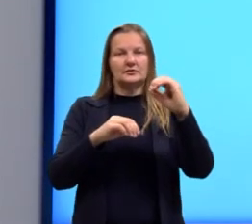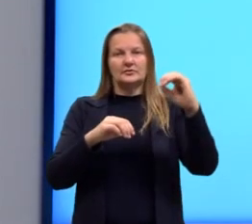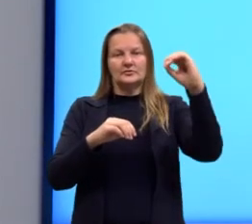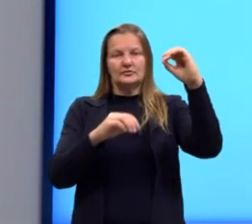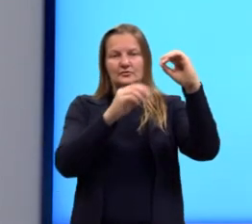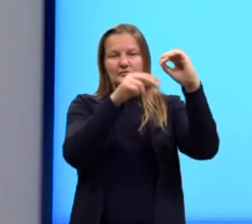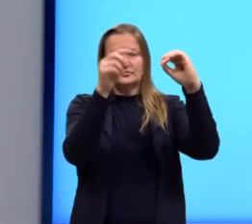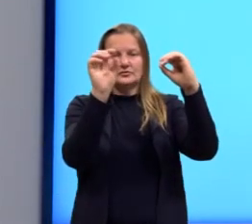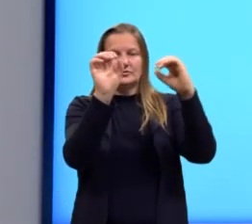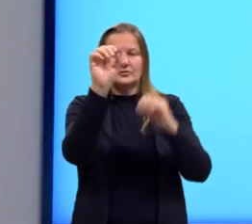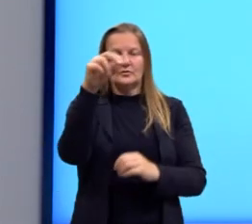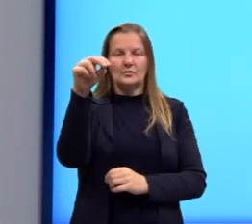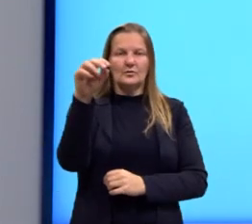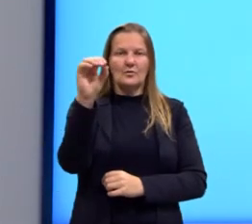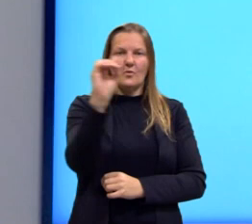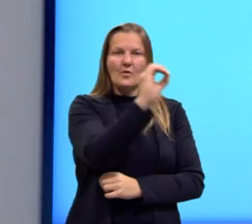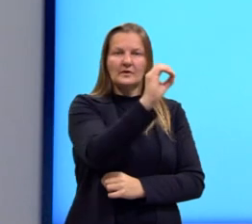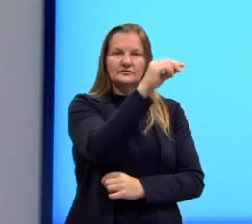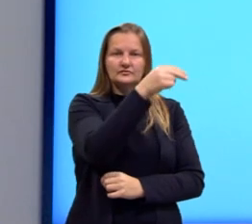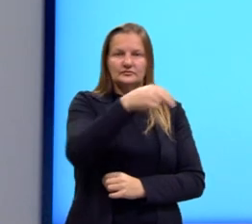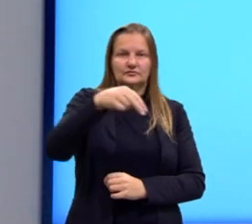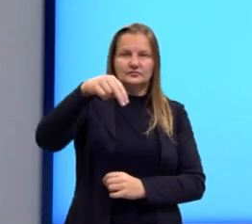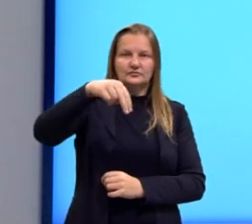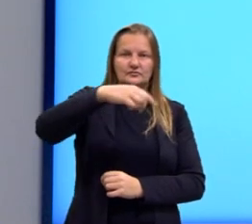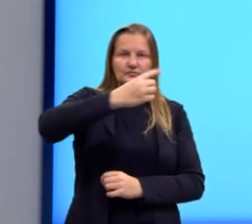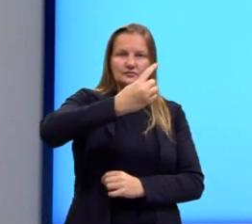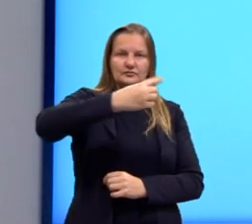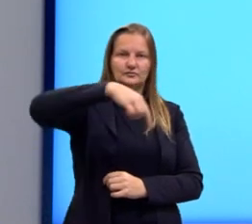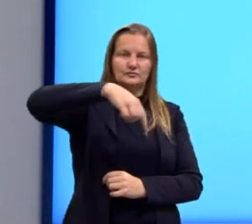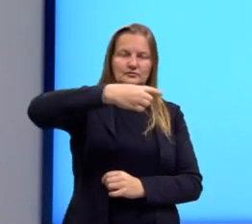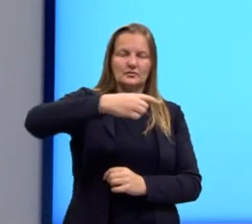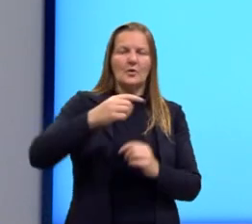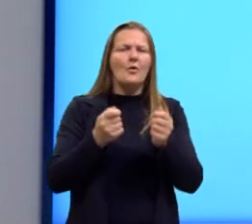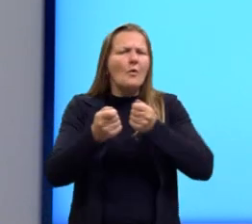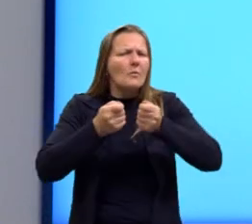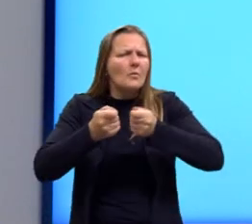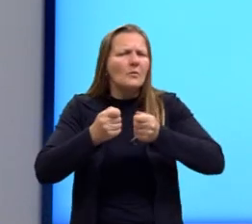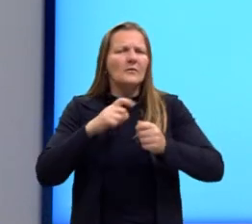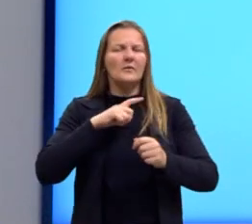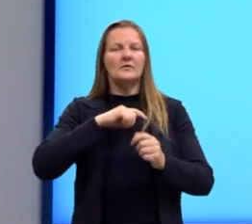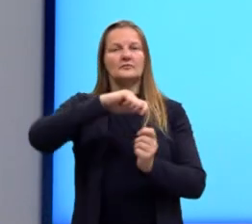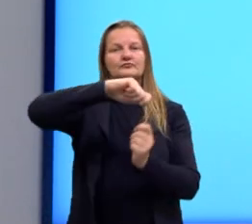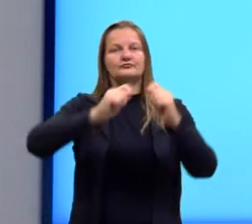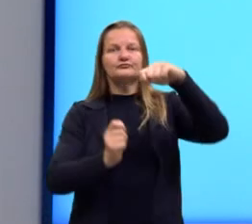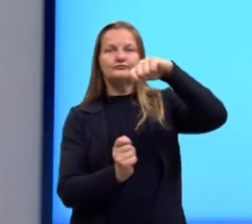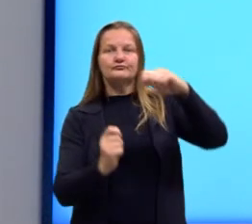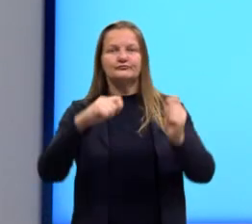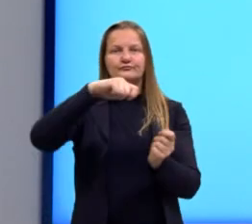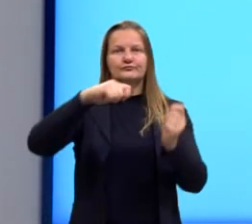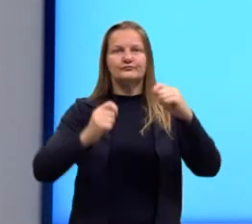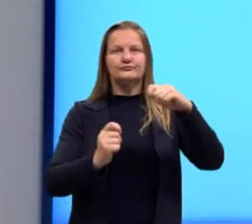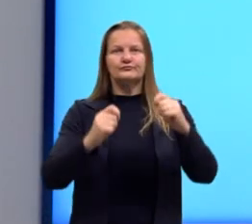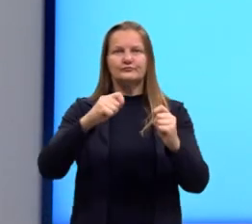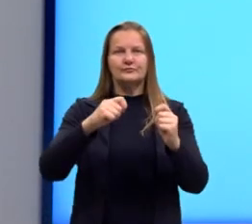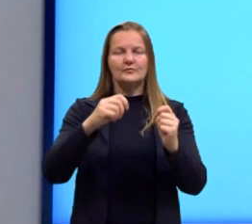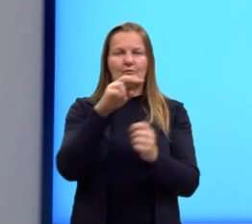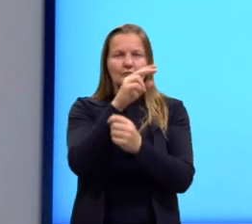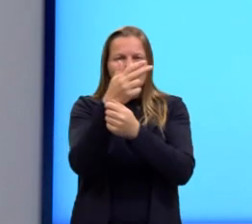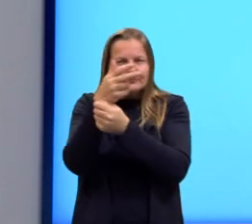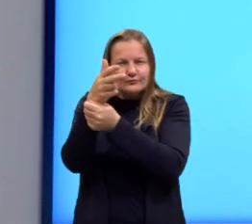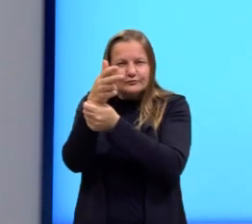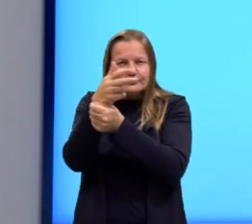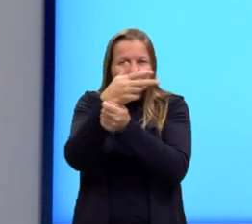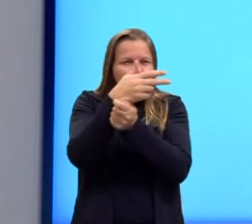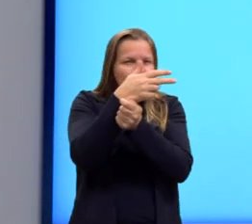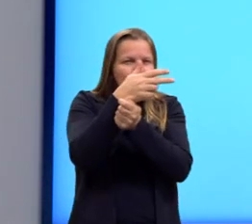qual a mudança de sentido o jogador deve efetuar para reposicionar a câmera então nós temos ali